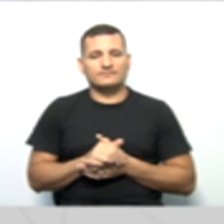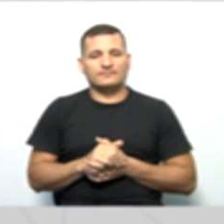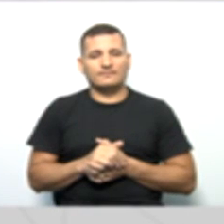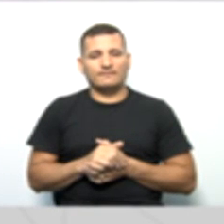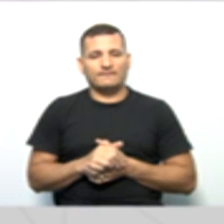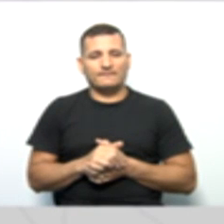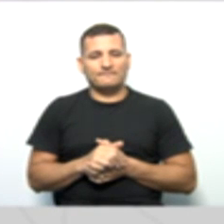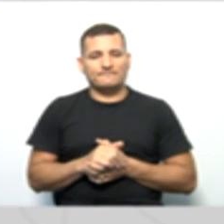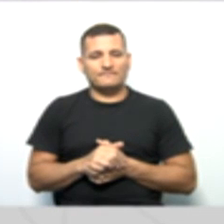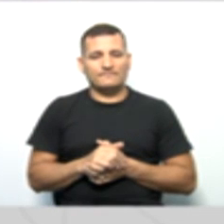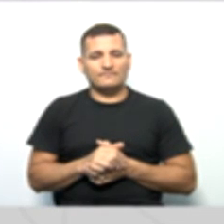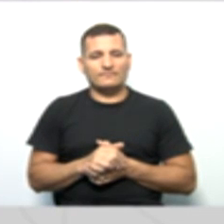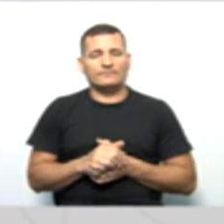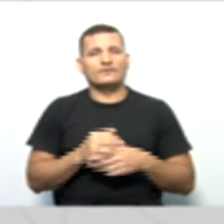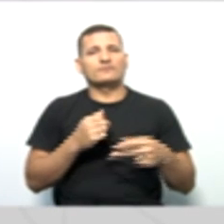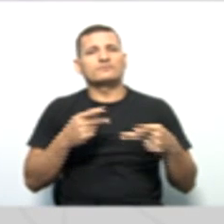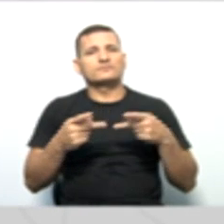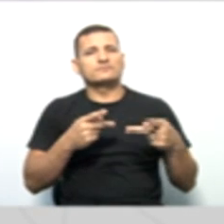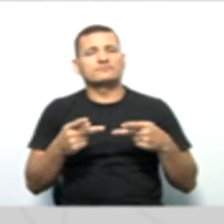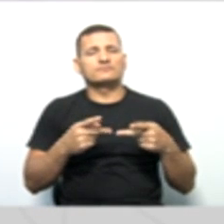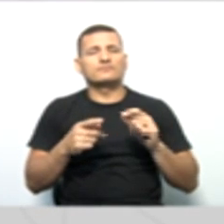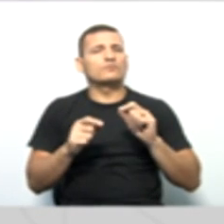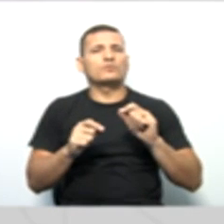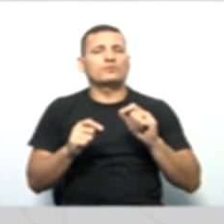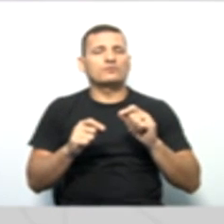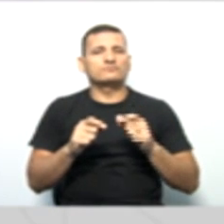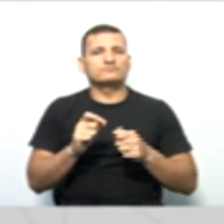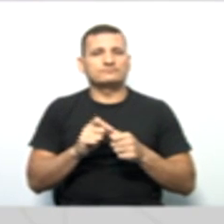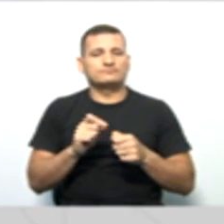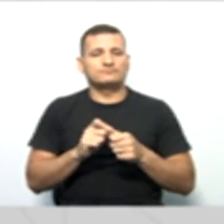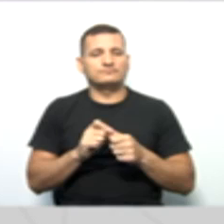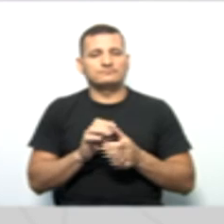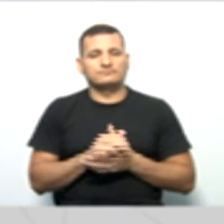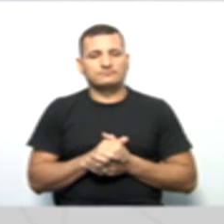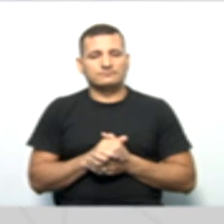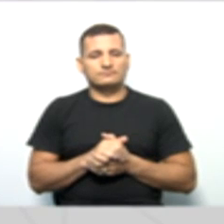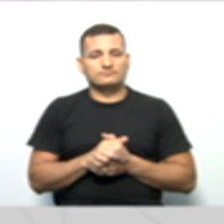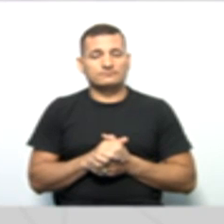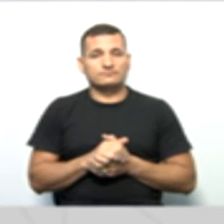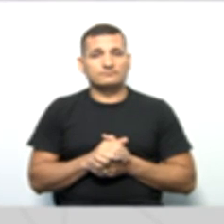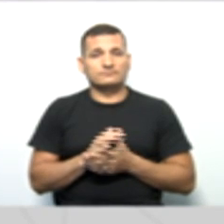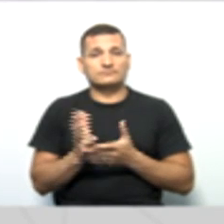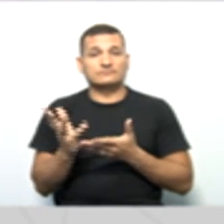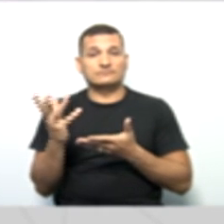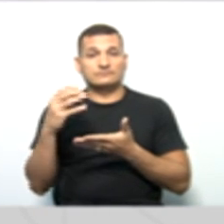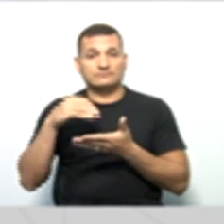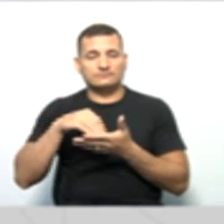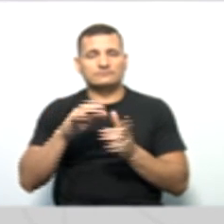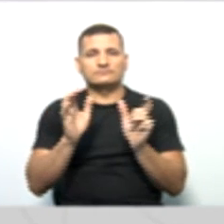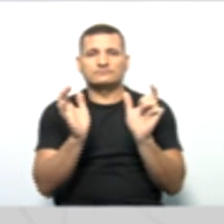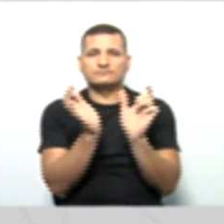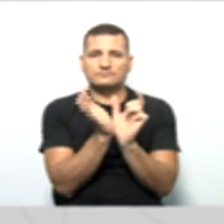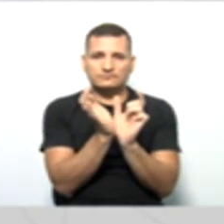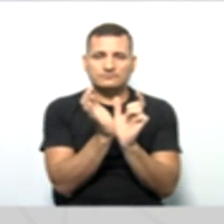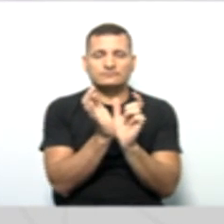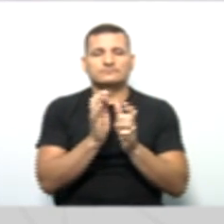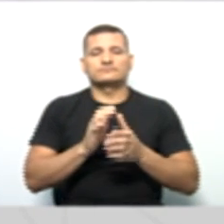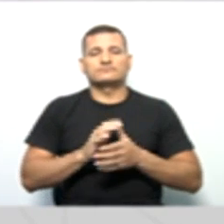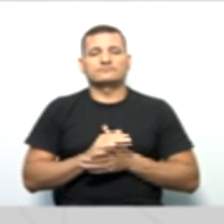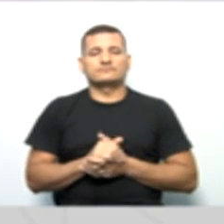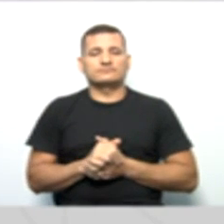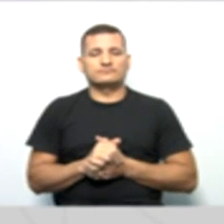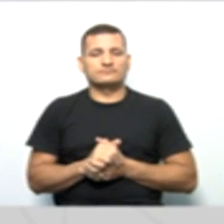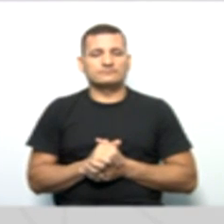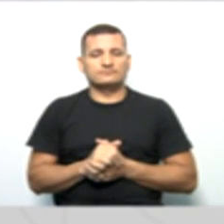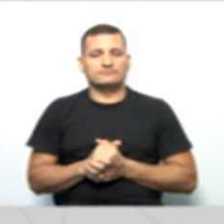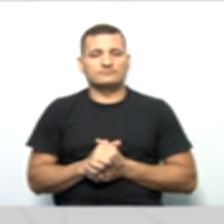ó, ele vai produzir o quê? Ele vai produzir um projeto de dados e classes, quais são os dados que eu vou alimentar e quais são